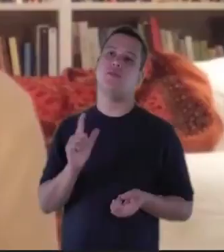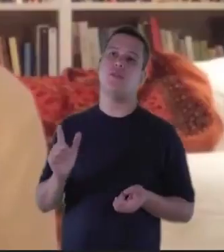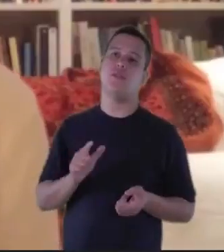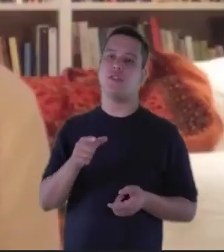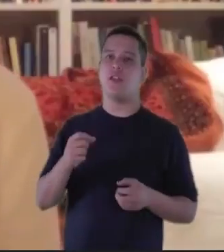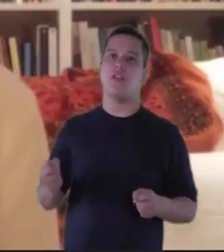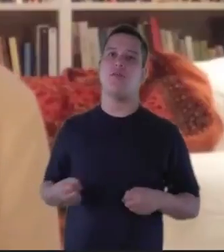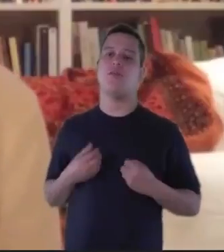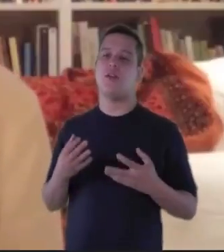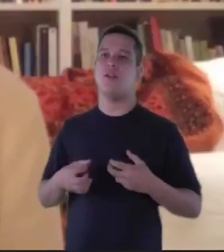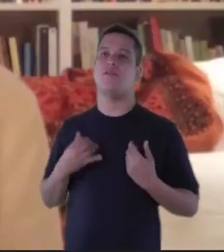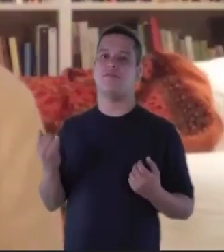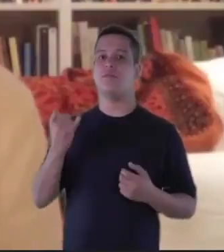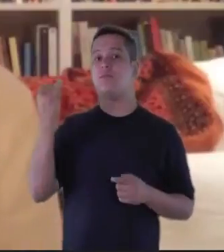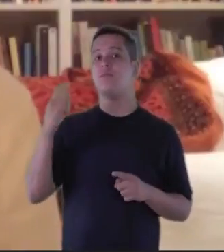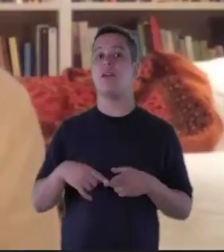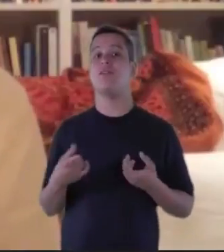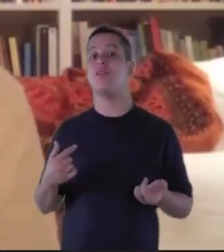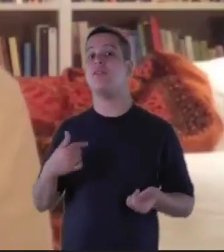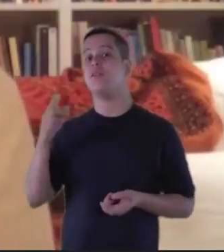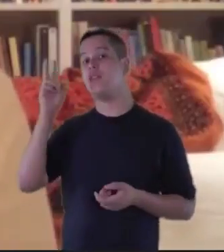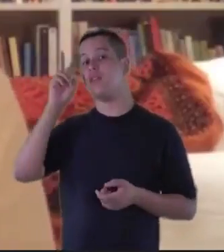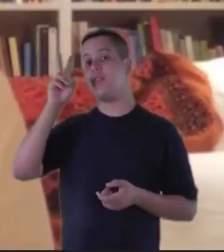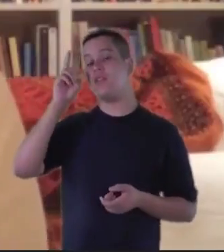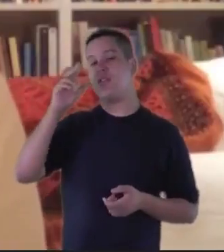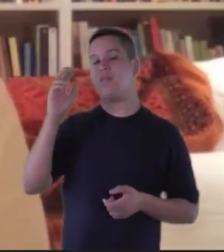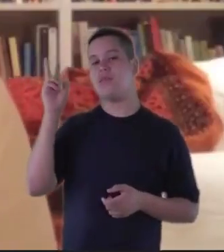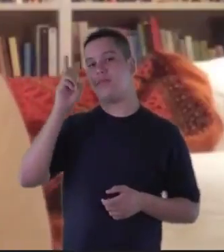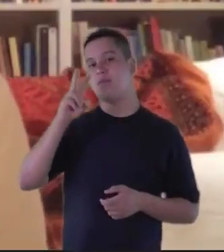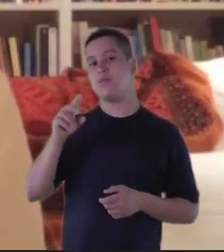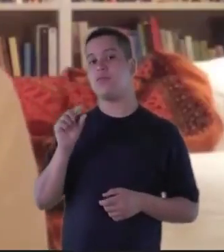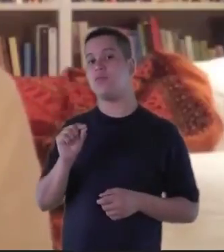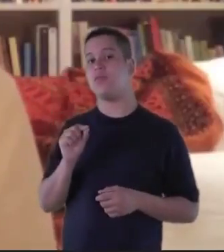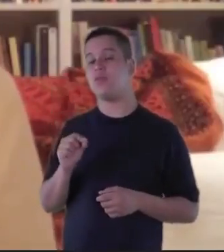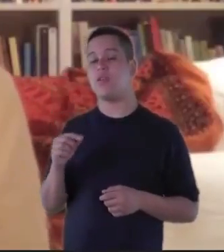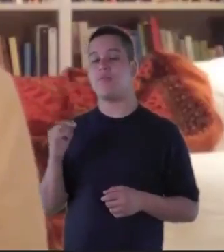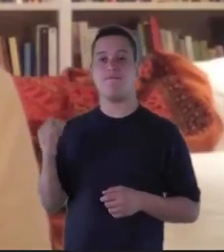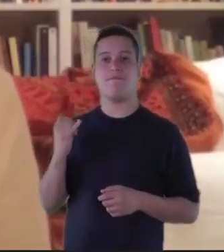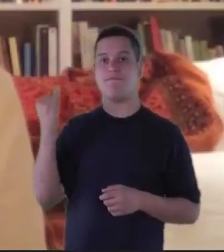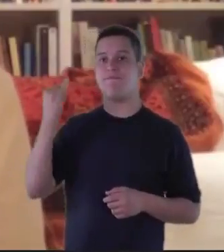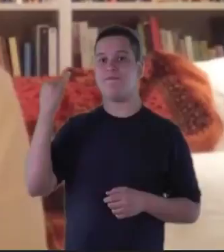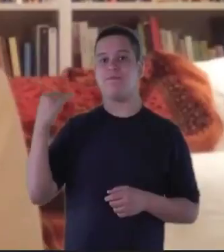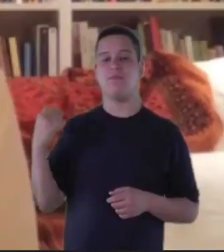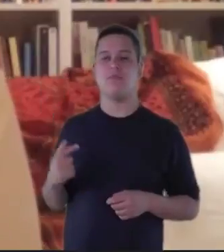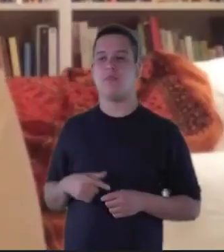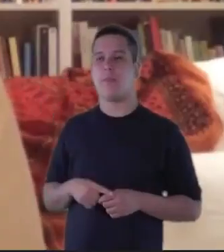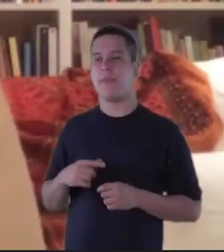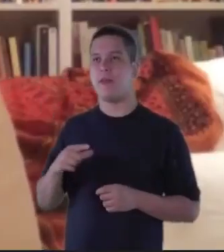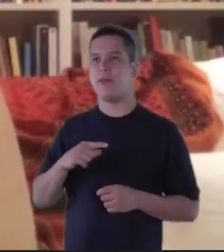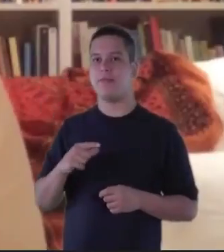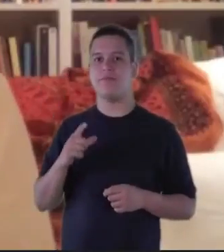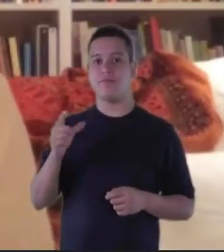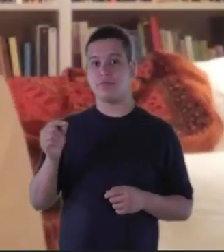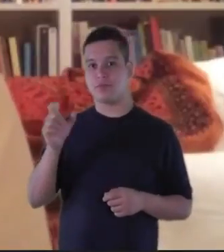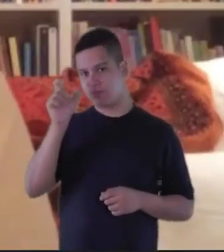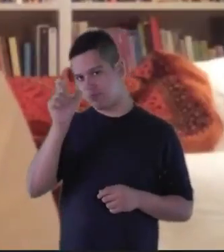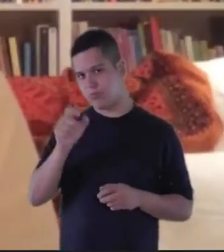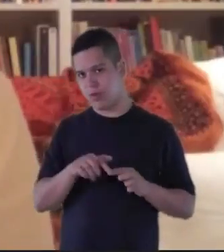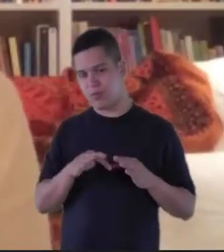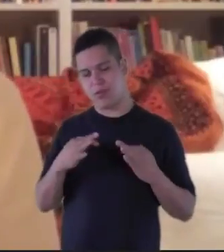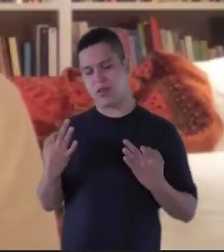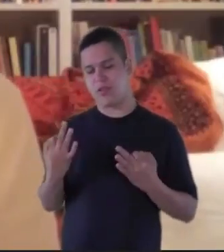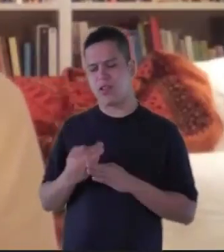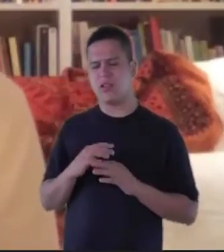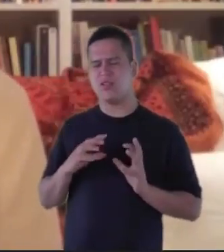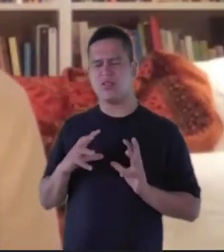é, eu lembrei de uma história muito legal familiar, porque eu tinha uma tia-avó que era uma figura, assim, fantástica, todo mundo da família